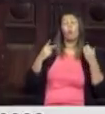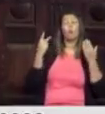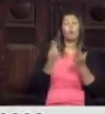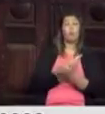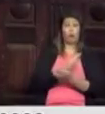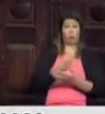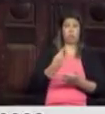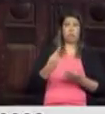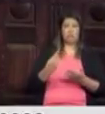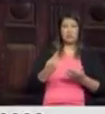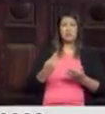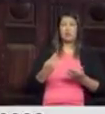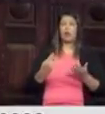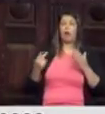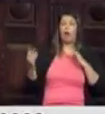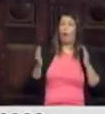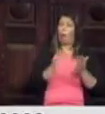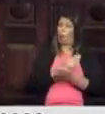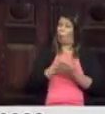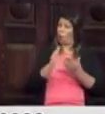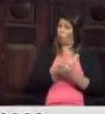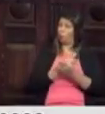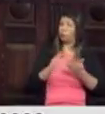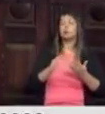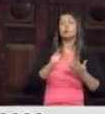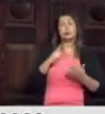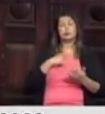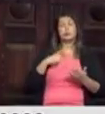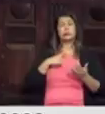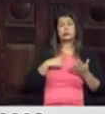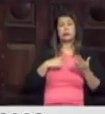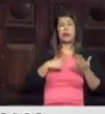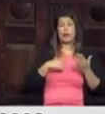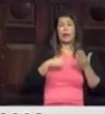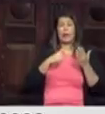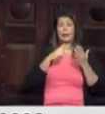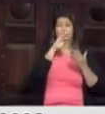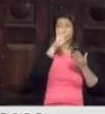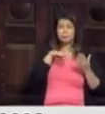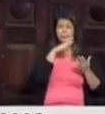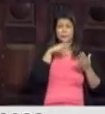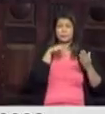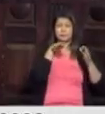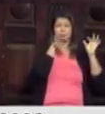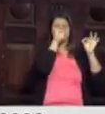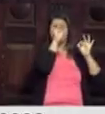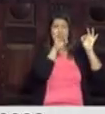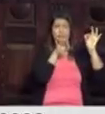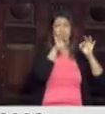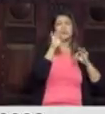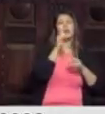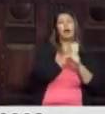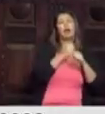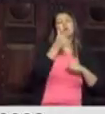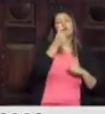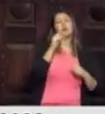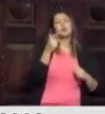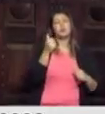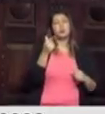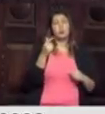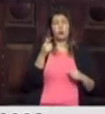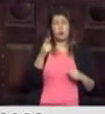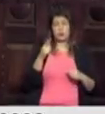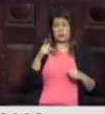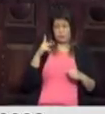de Contas, levantei todos os dados. Em 2012, o sistema previdenciário do Estado do Rio de Janeiro estava equilibrado.